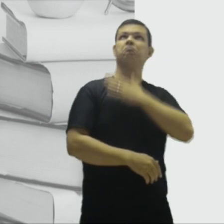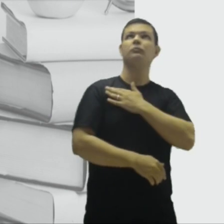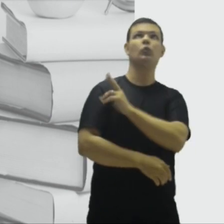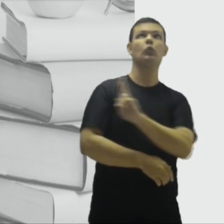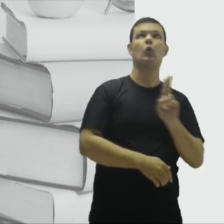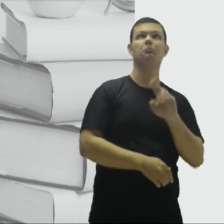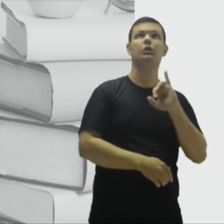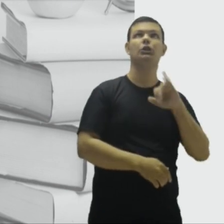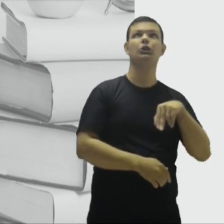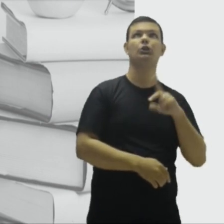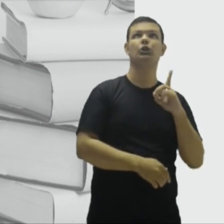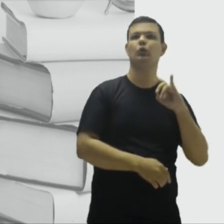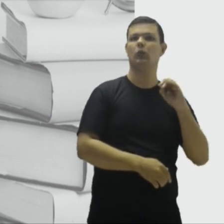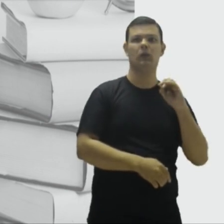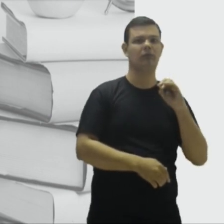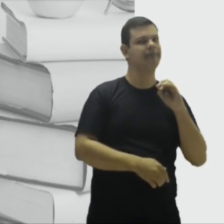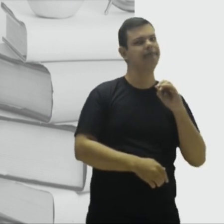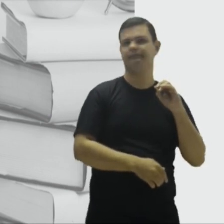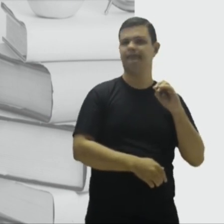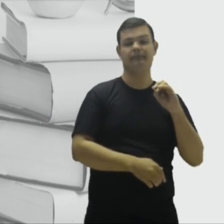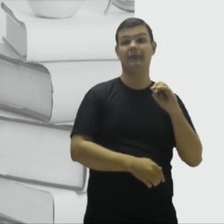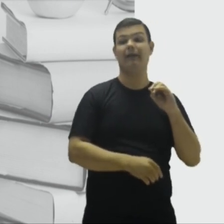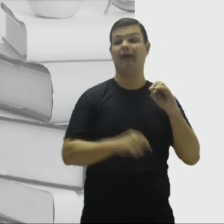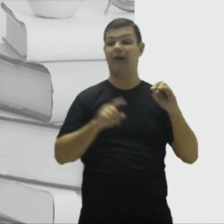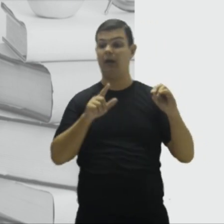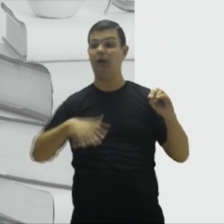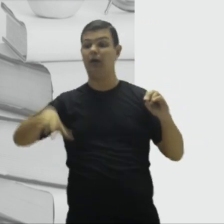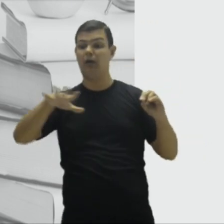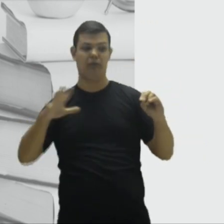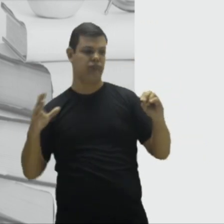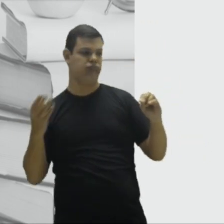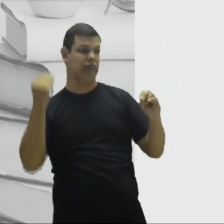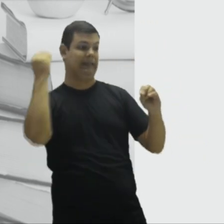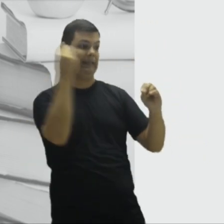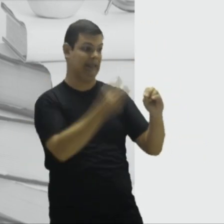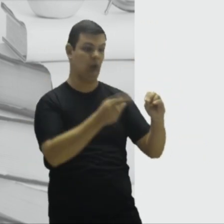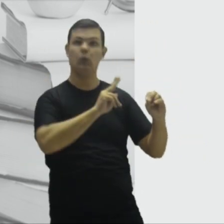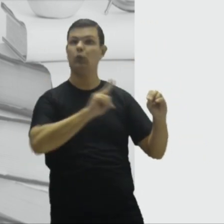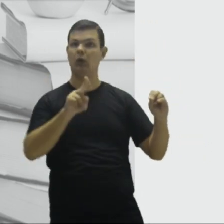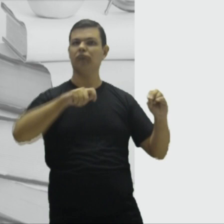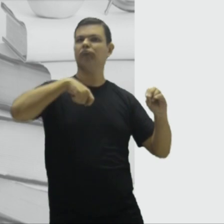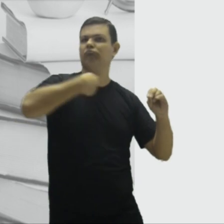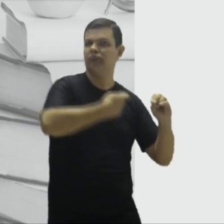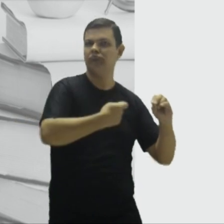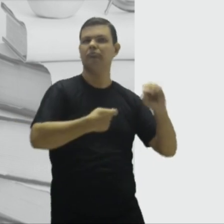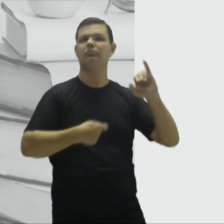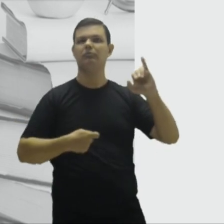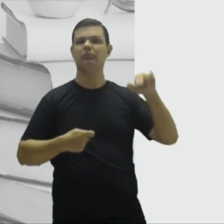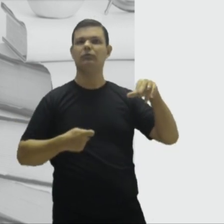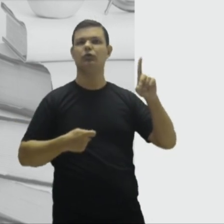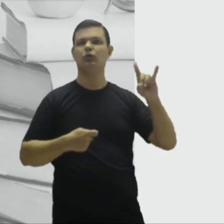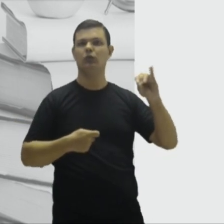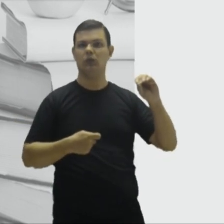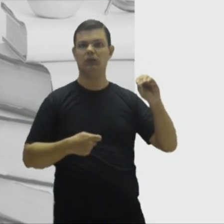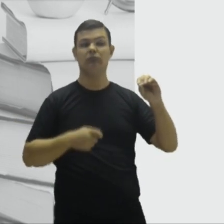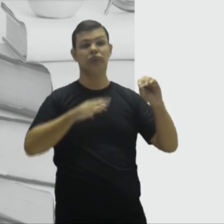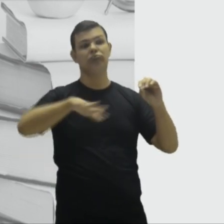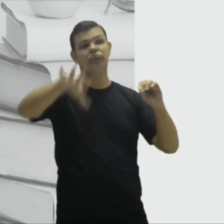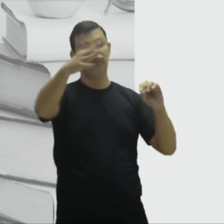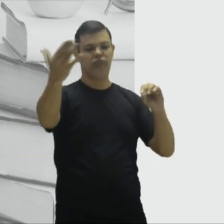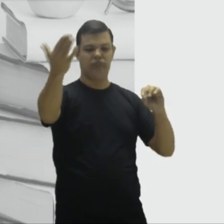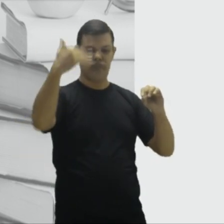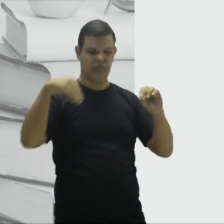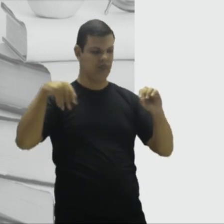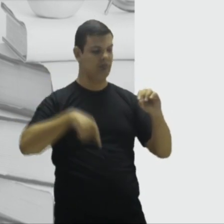Ou seja, o nome indígena foi dado a eles por colonizadores, pessoas que não eram da nossa região. Então conta